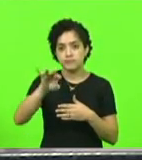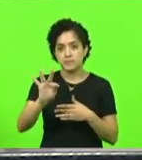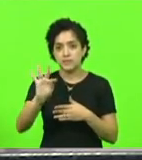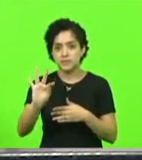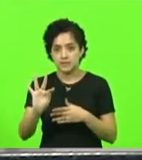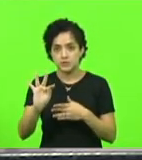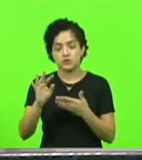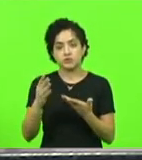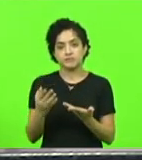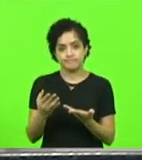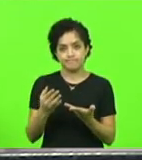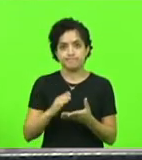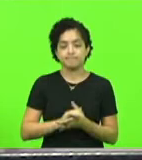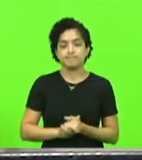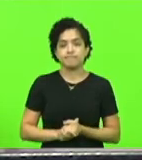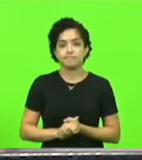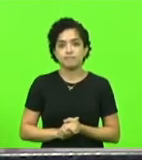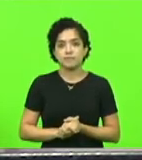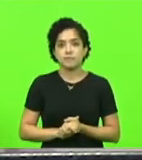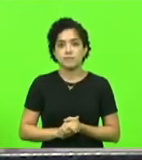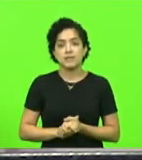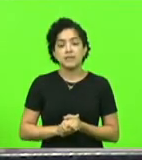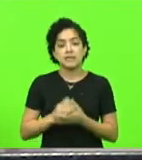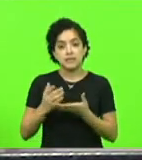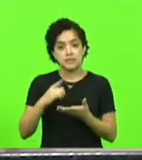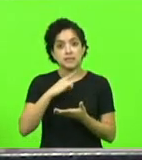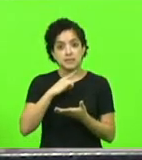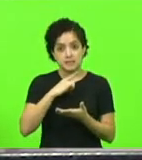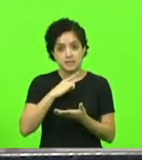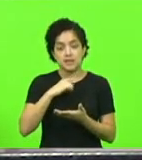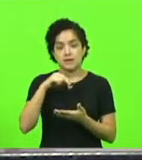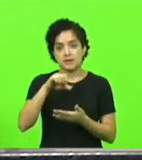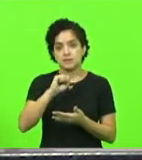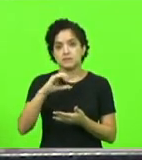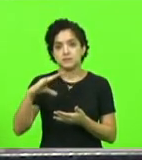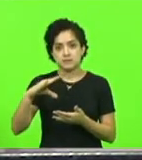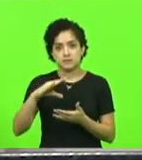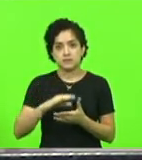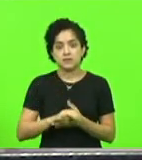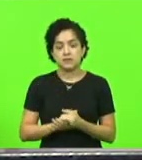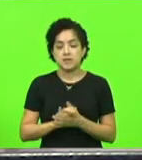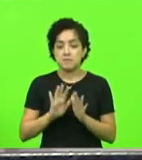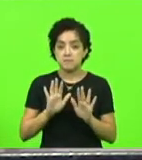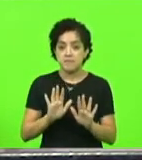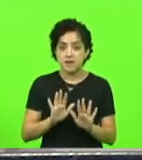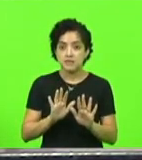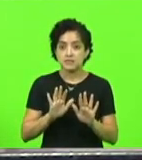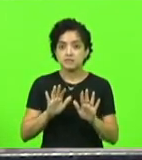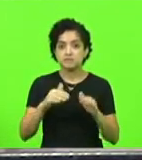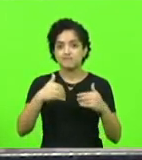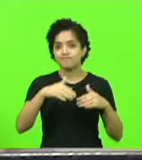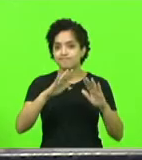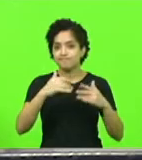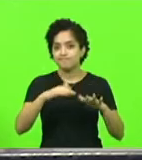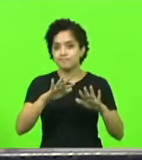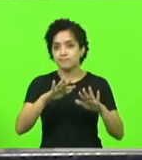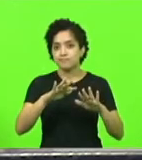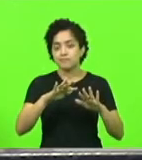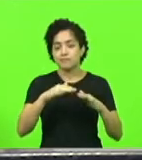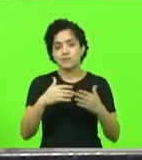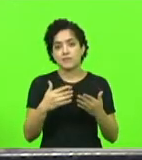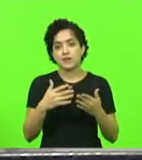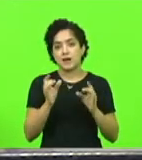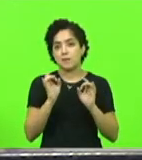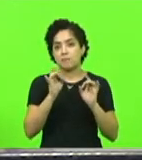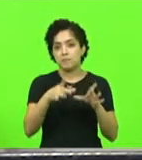Nacional de Infraestrutura de Transportes, que tem aqui em Santa Catarina. Só que deixou a rodovia ficar desse jeito, por